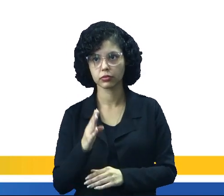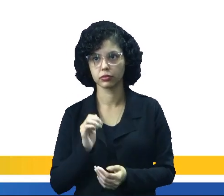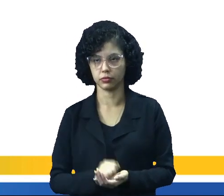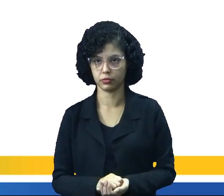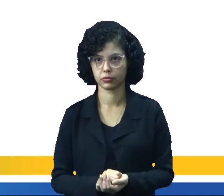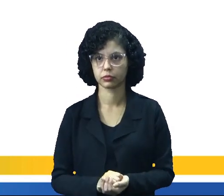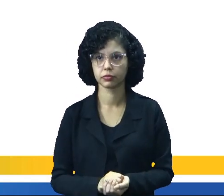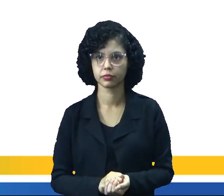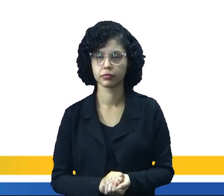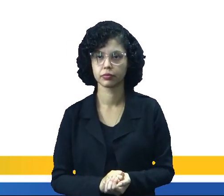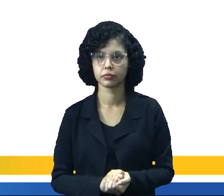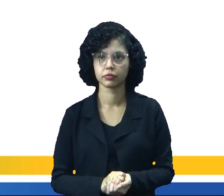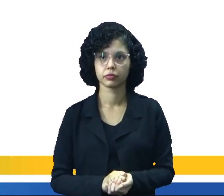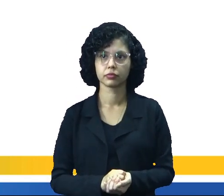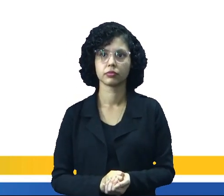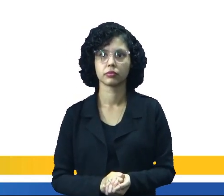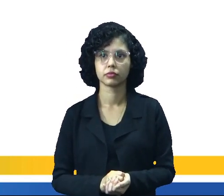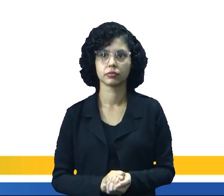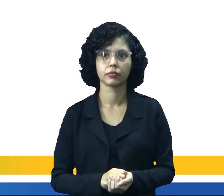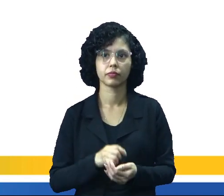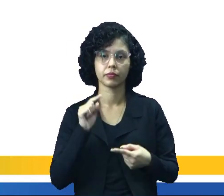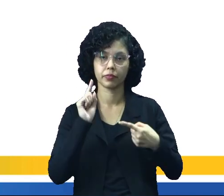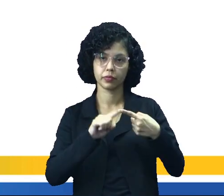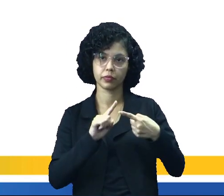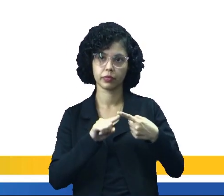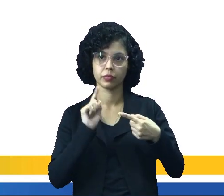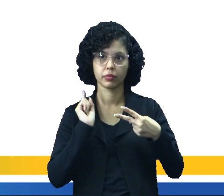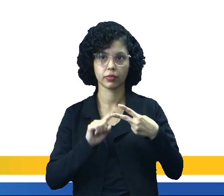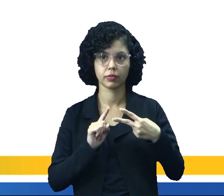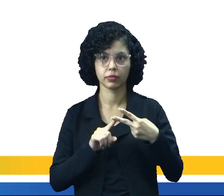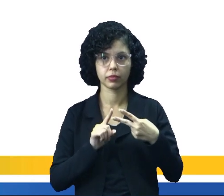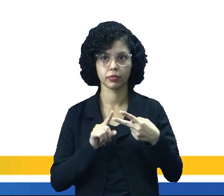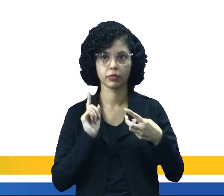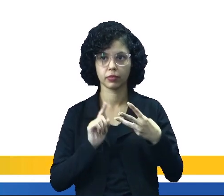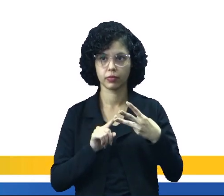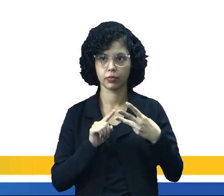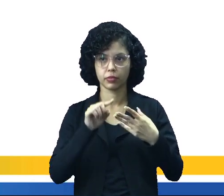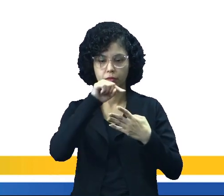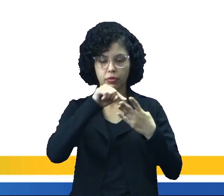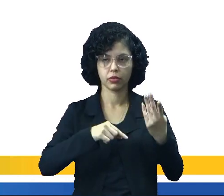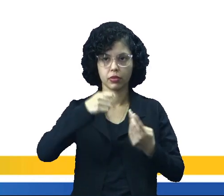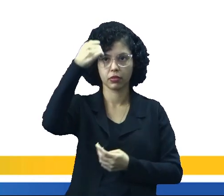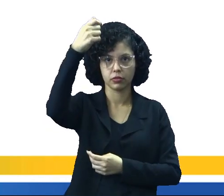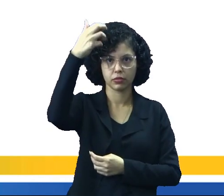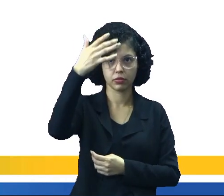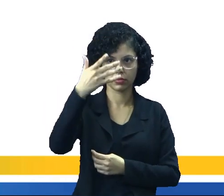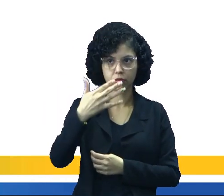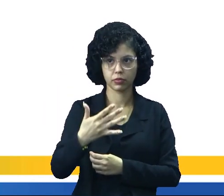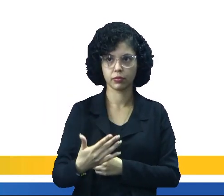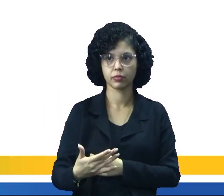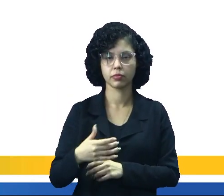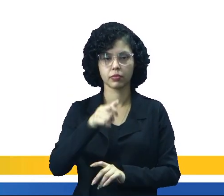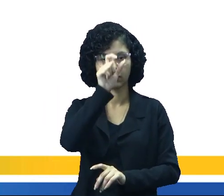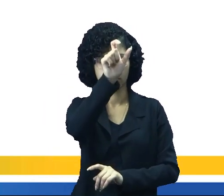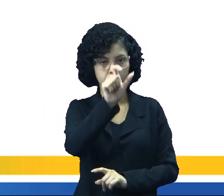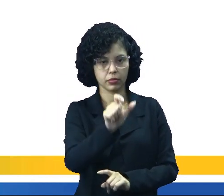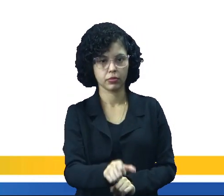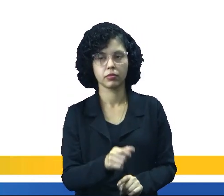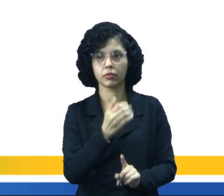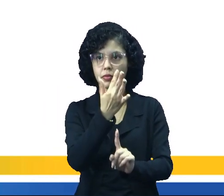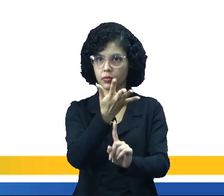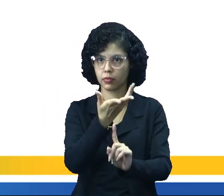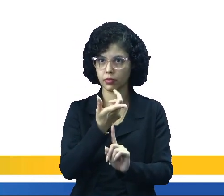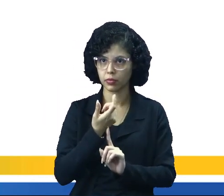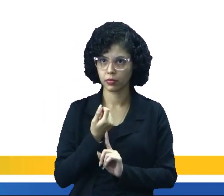estão Alfredo Volpi, Ivan Serpa, Cícero Dias, Luiz